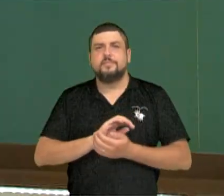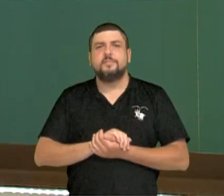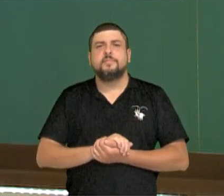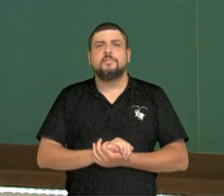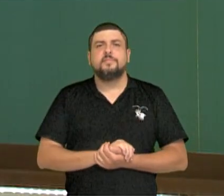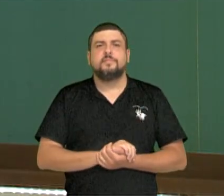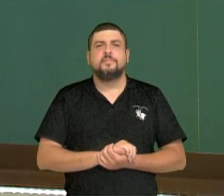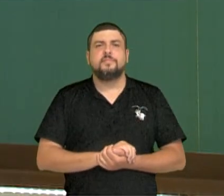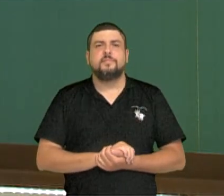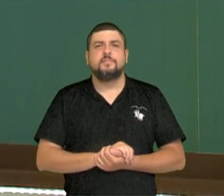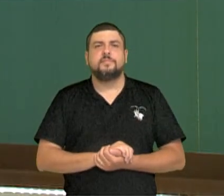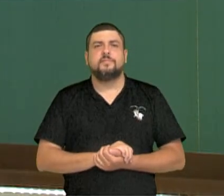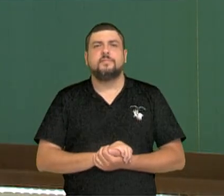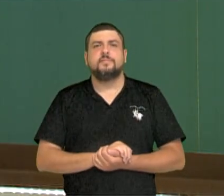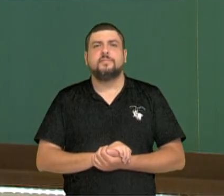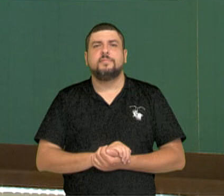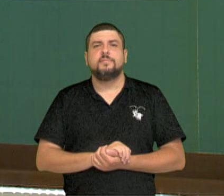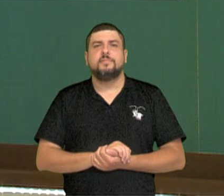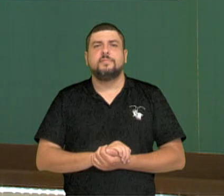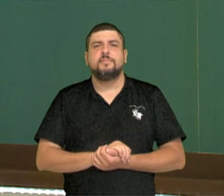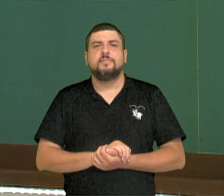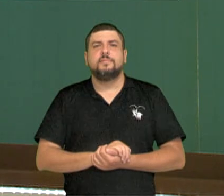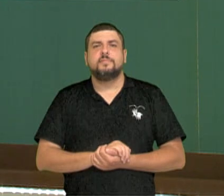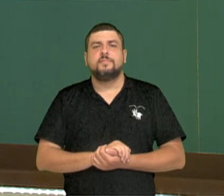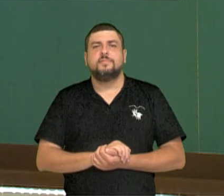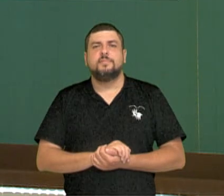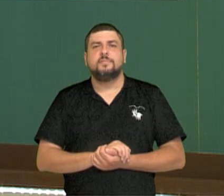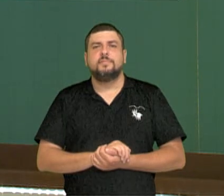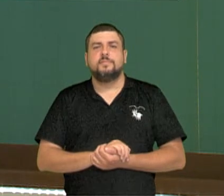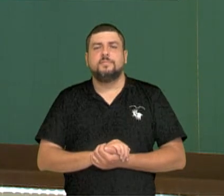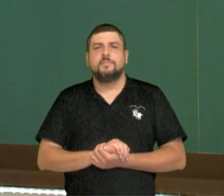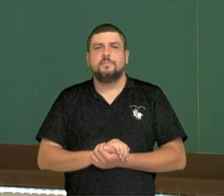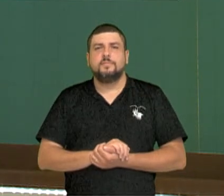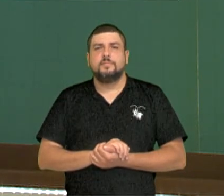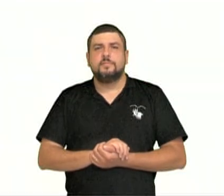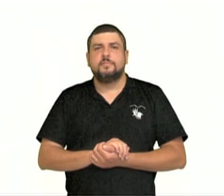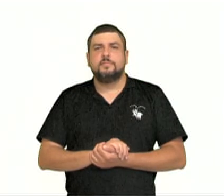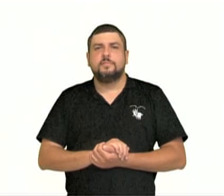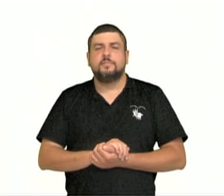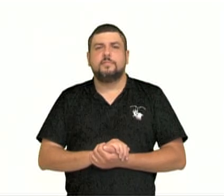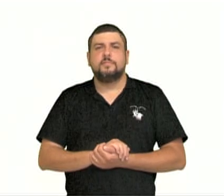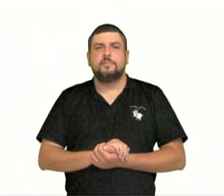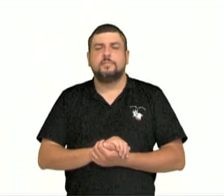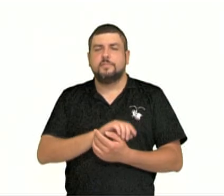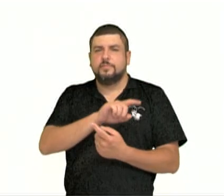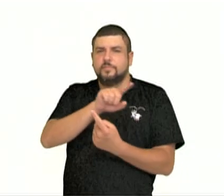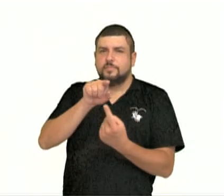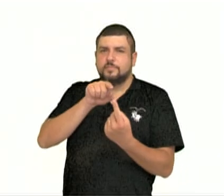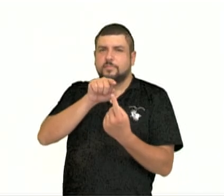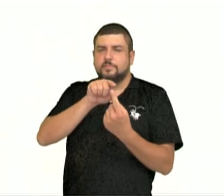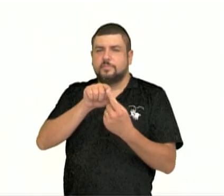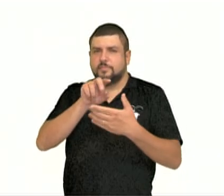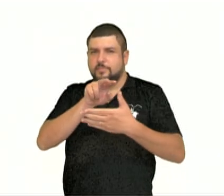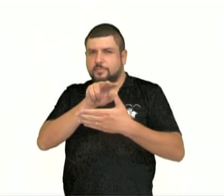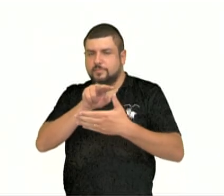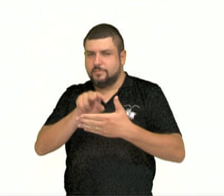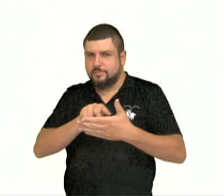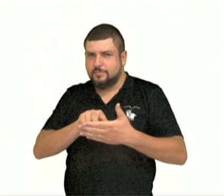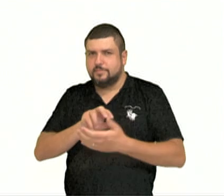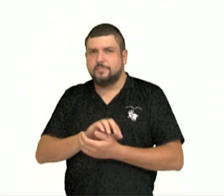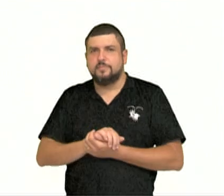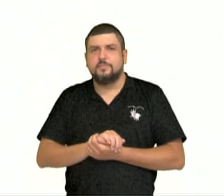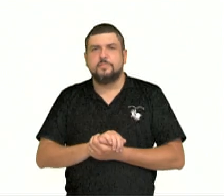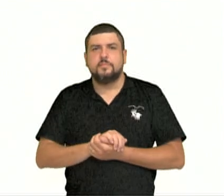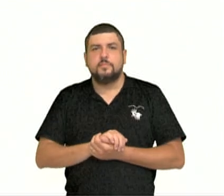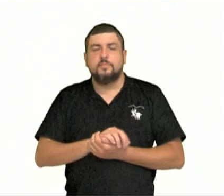estudiar? Tenemos aí como objetivos para nuestra classe compreender o